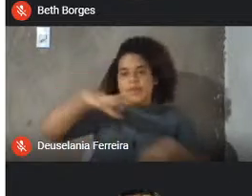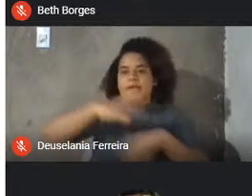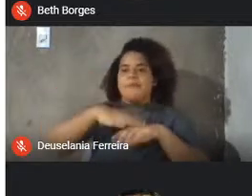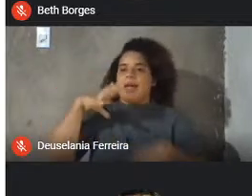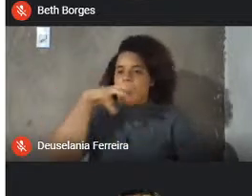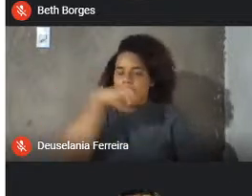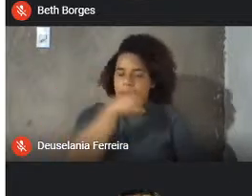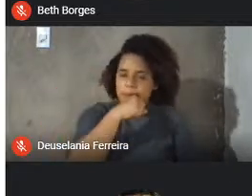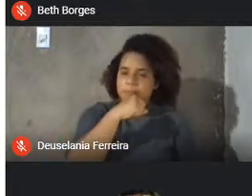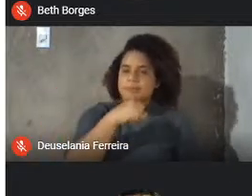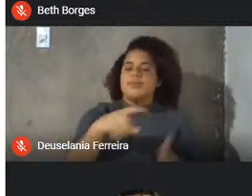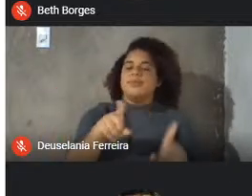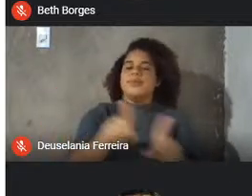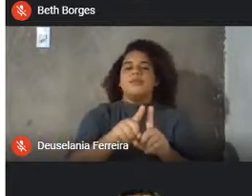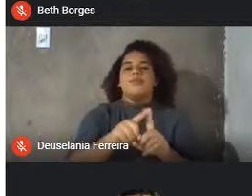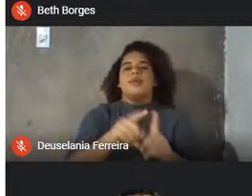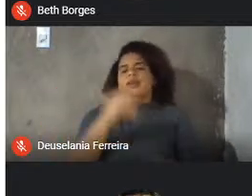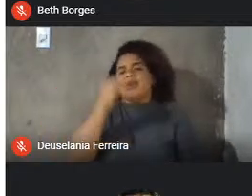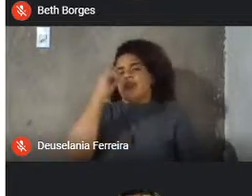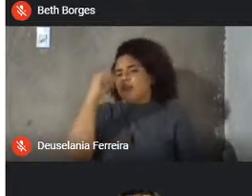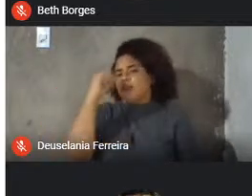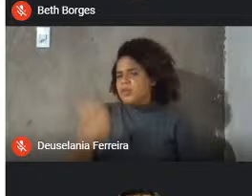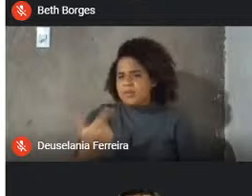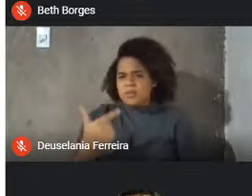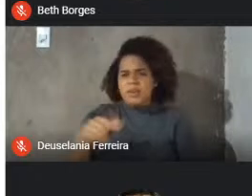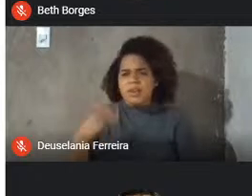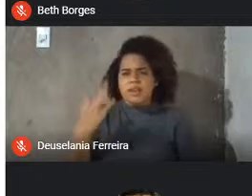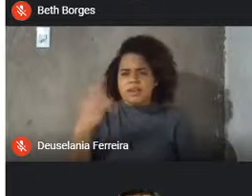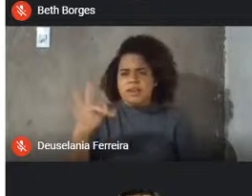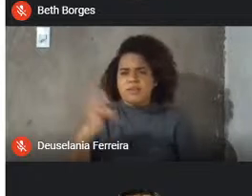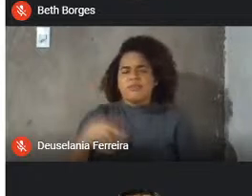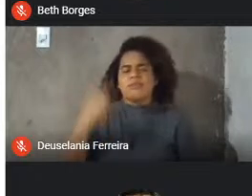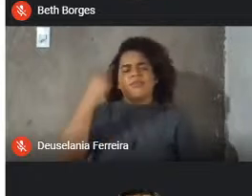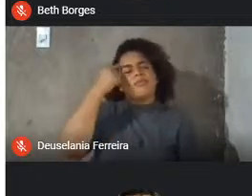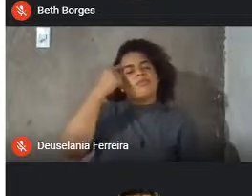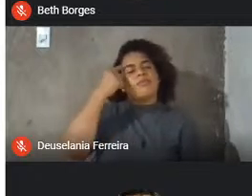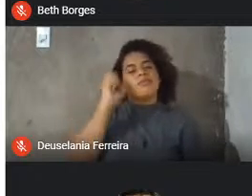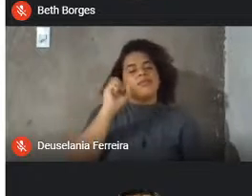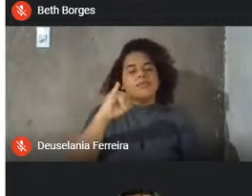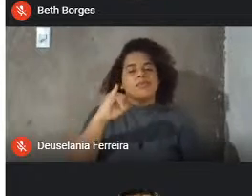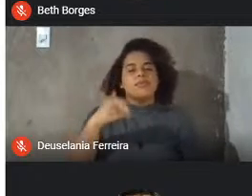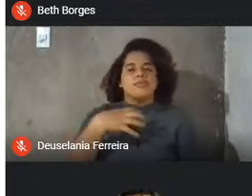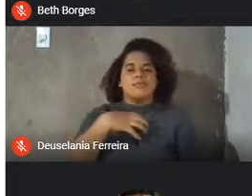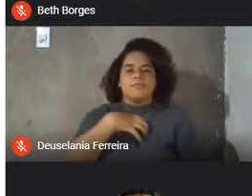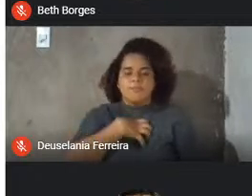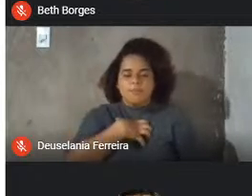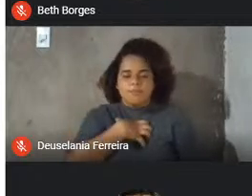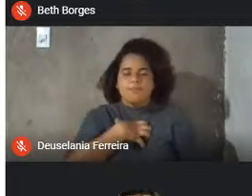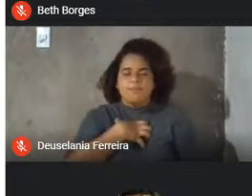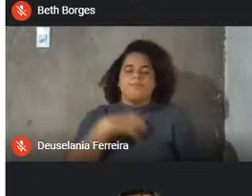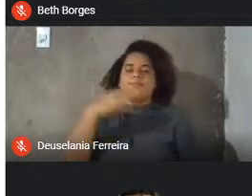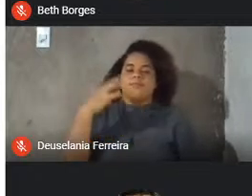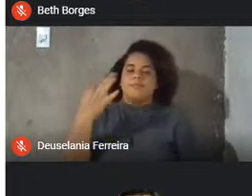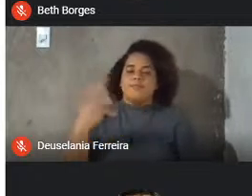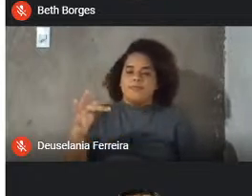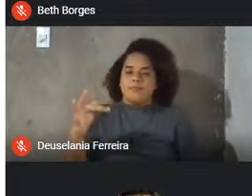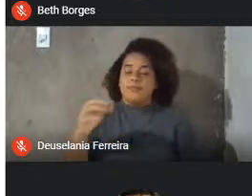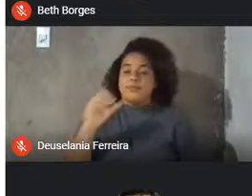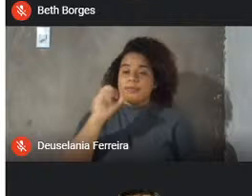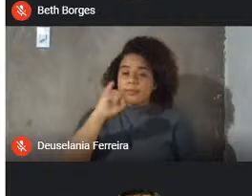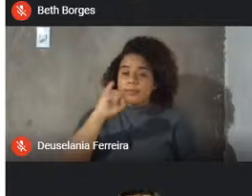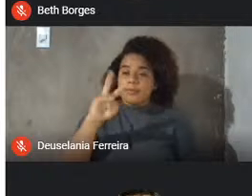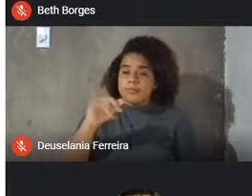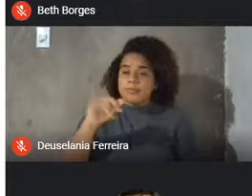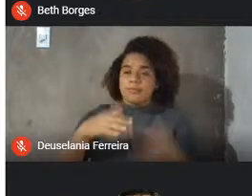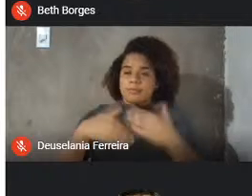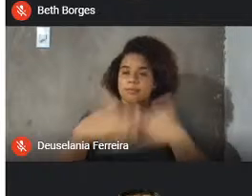e muito menos doloroso. Porque imagine, se você sente o quanto você vai sentindo dor